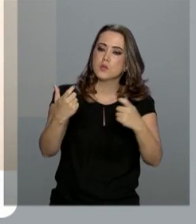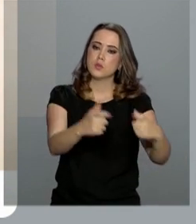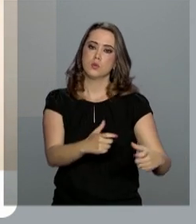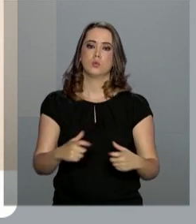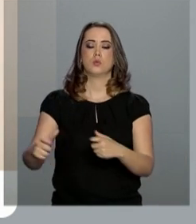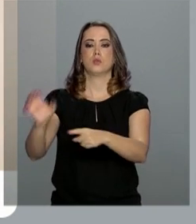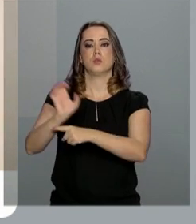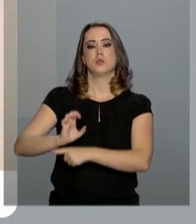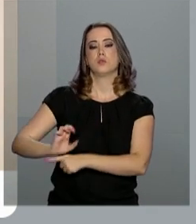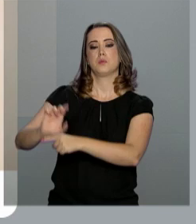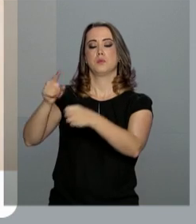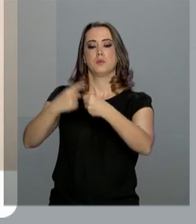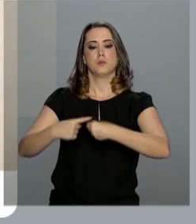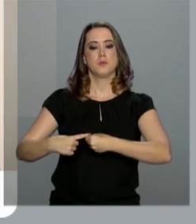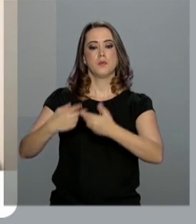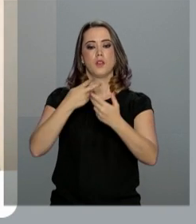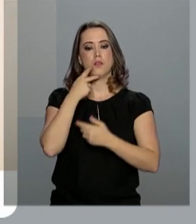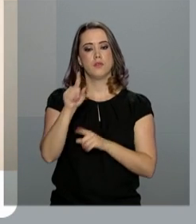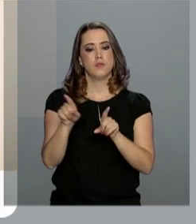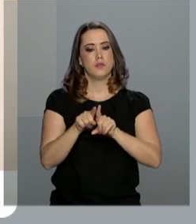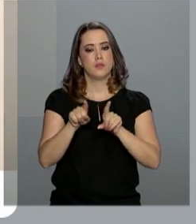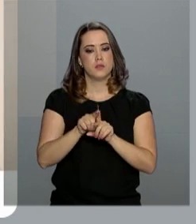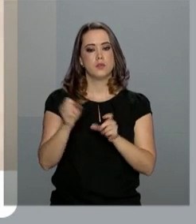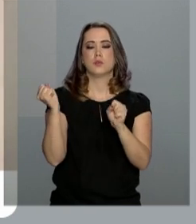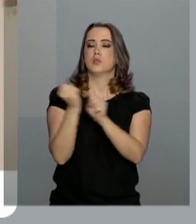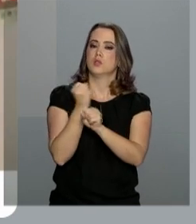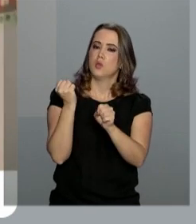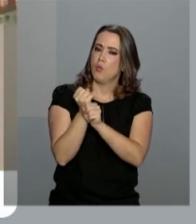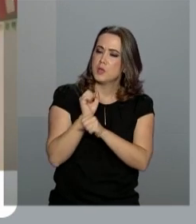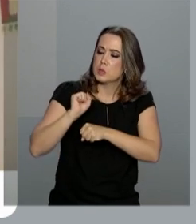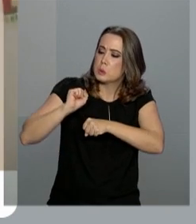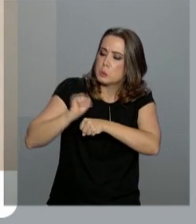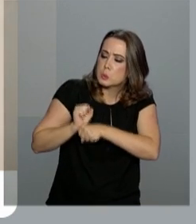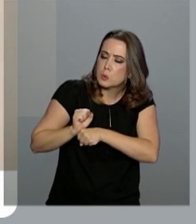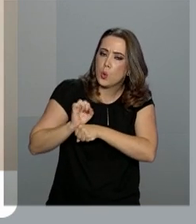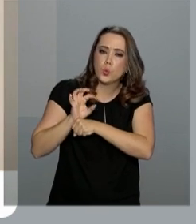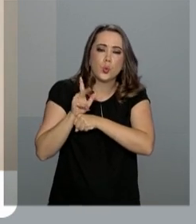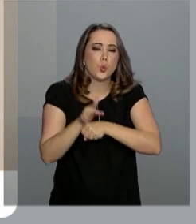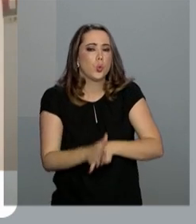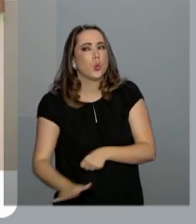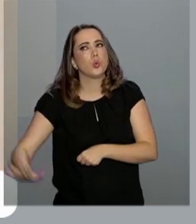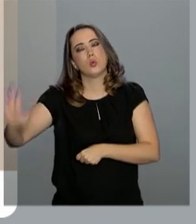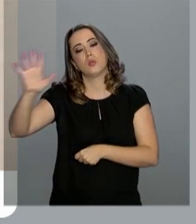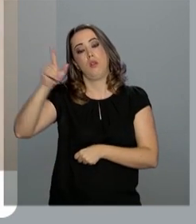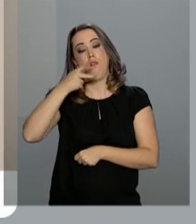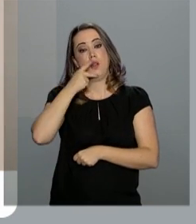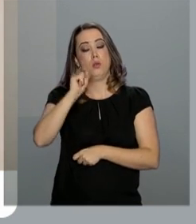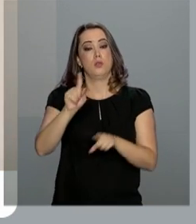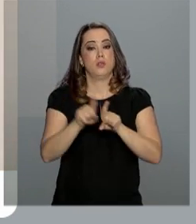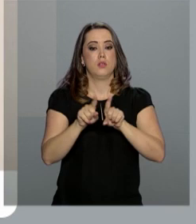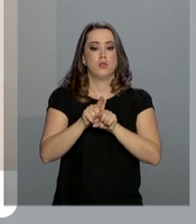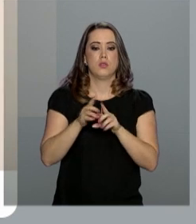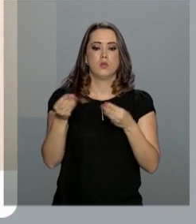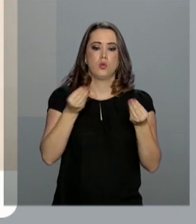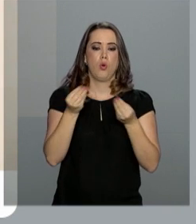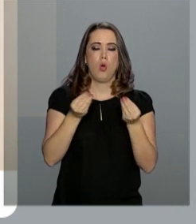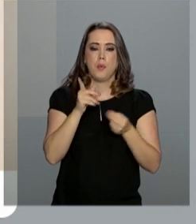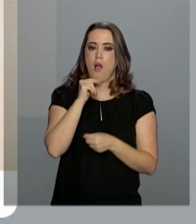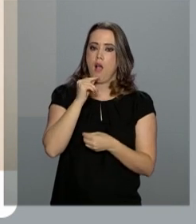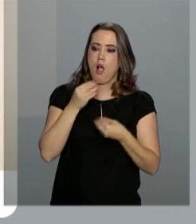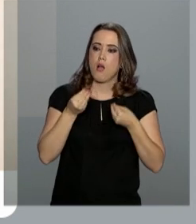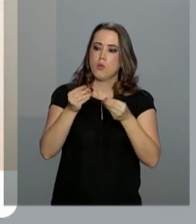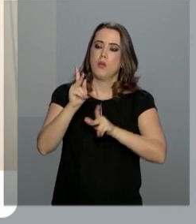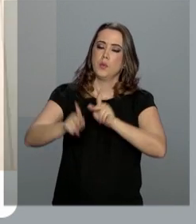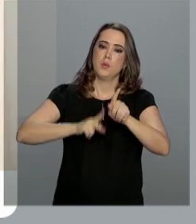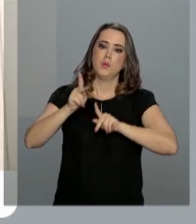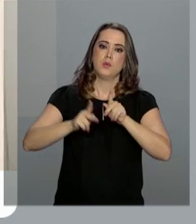nos estados e municípios, falou sobre as obras paralisadas em todo o país, falou sobre levar água para a população